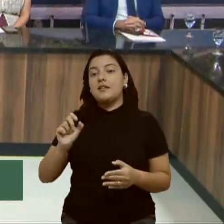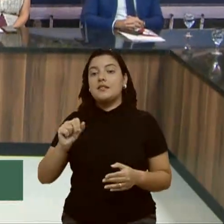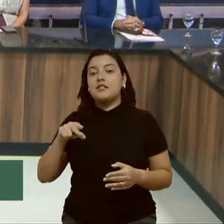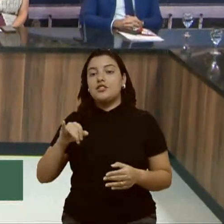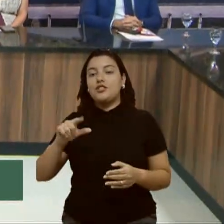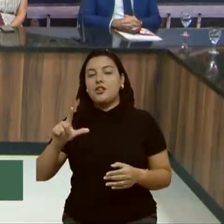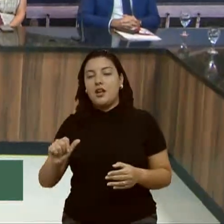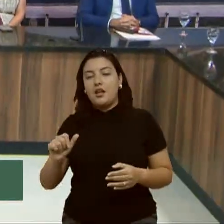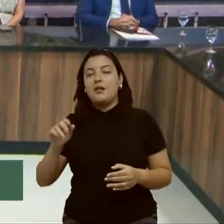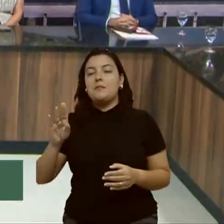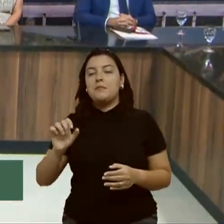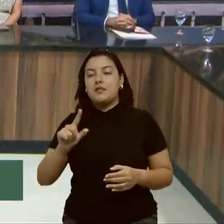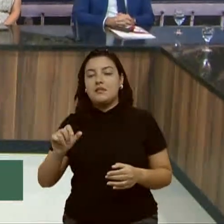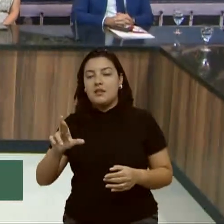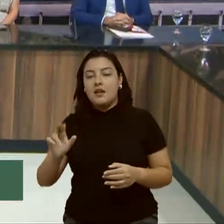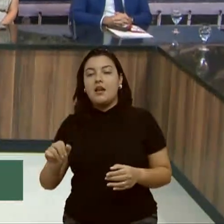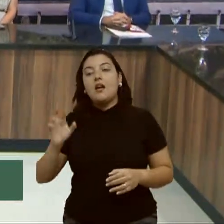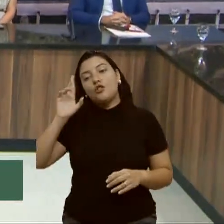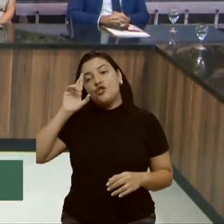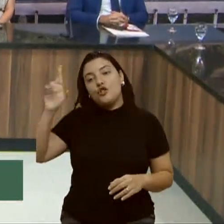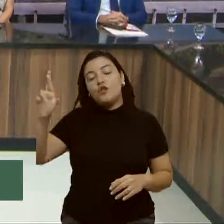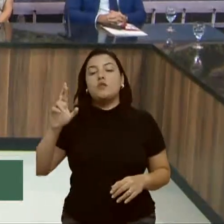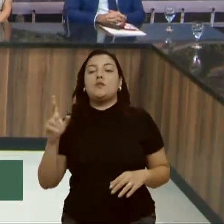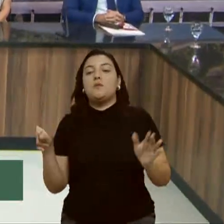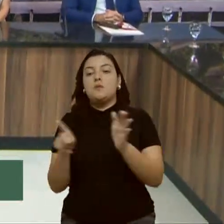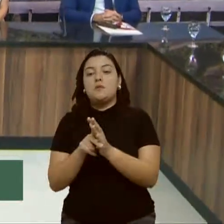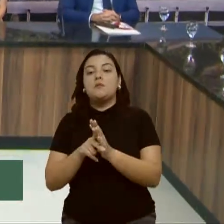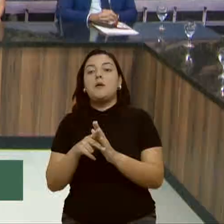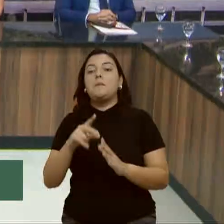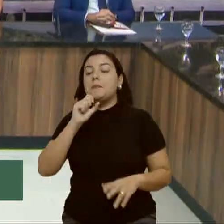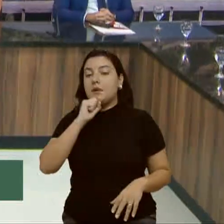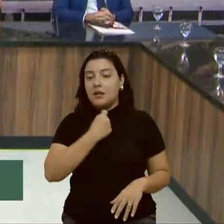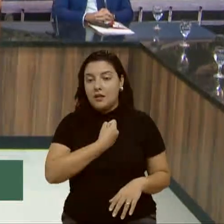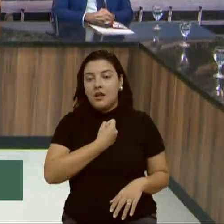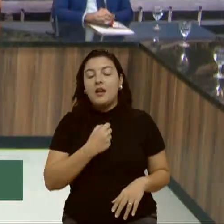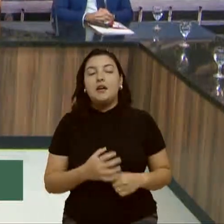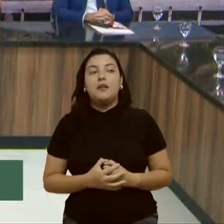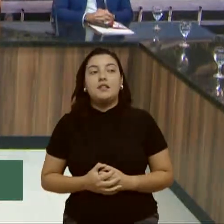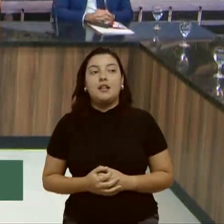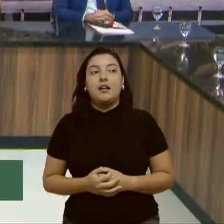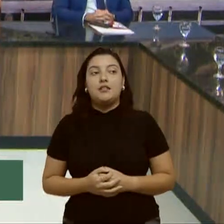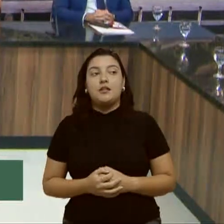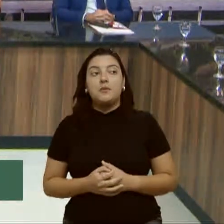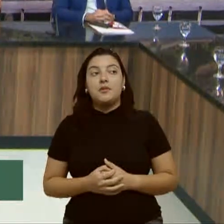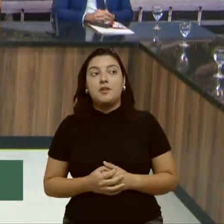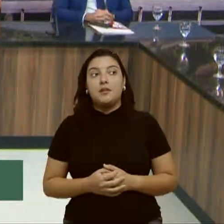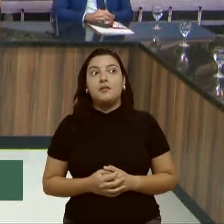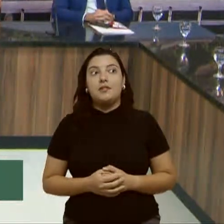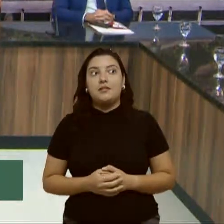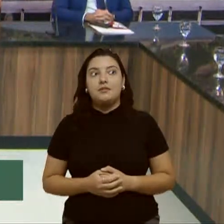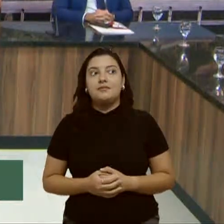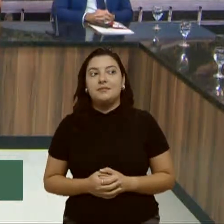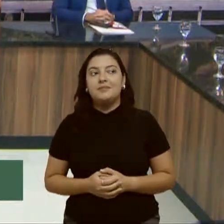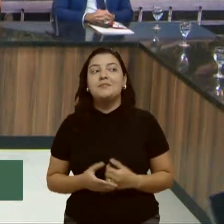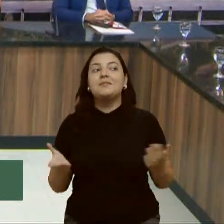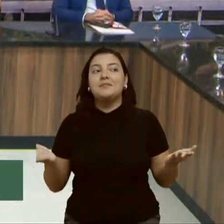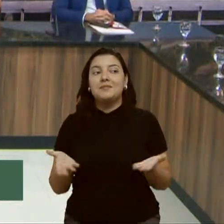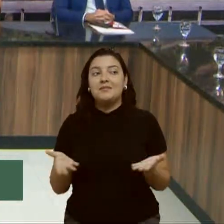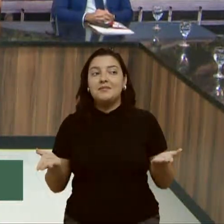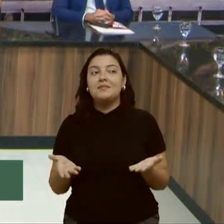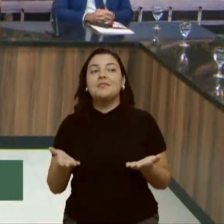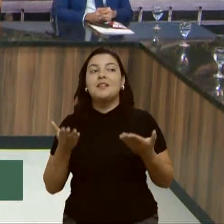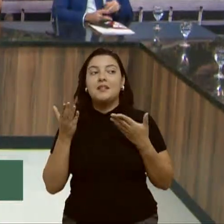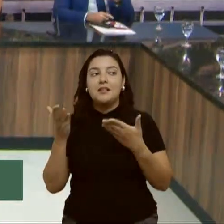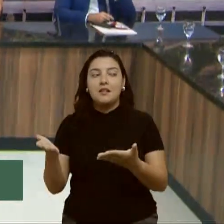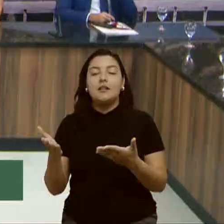Bezerra de Farias, diretora executiva do Procon Maracanaú também. Muito obrigado aqui pela sua presença, viu? Gostaria de passar a palavra